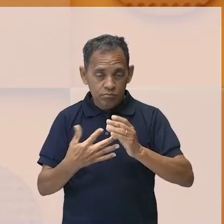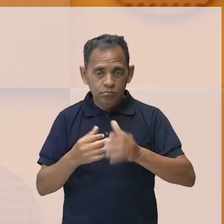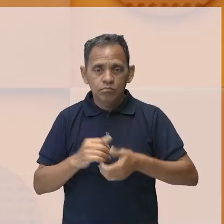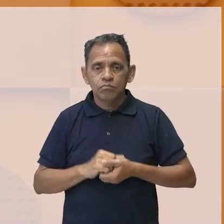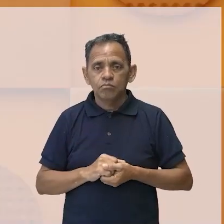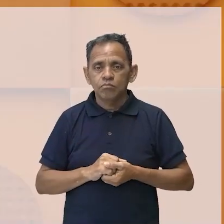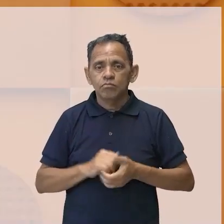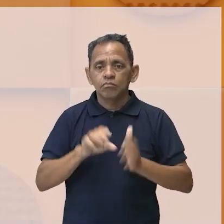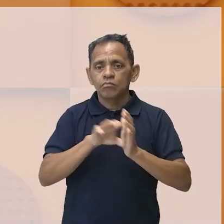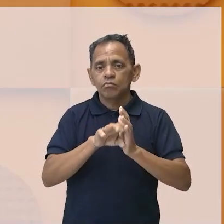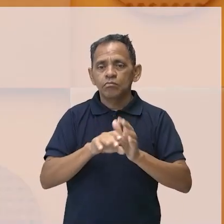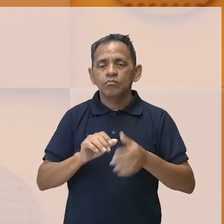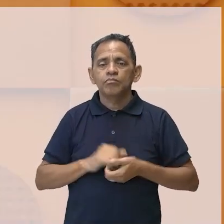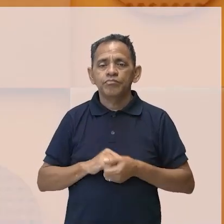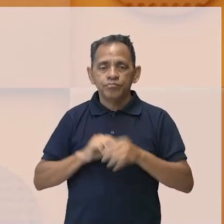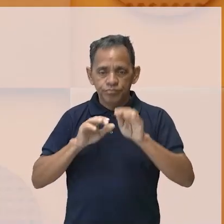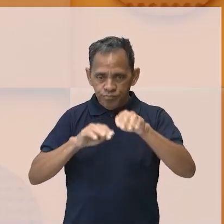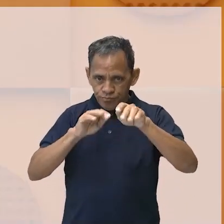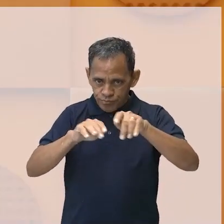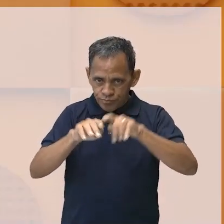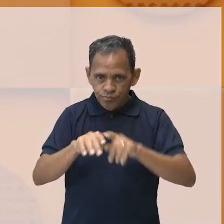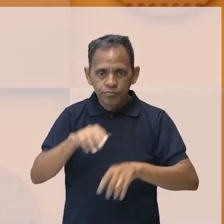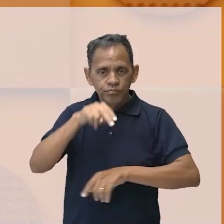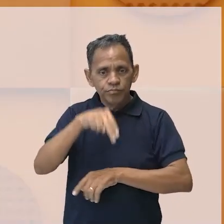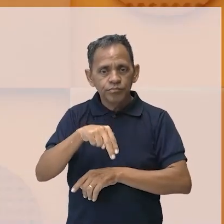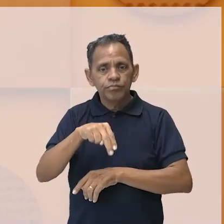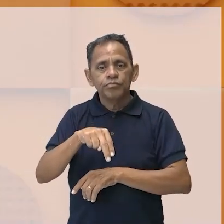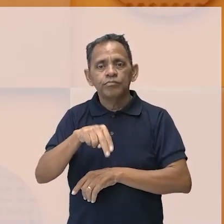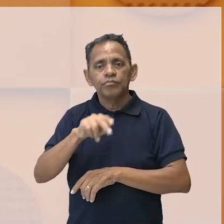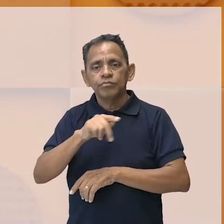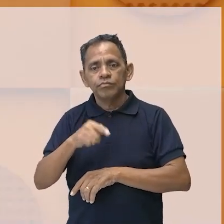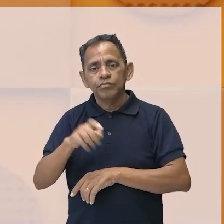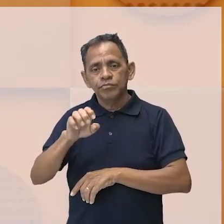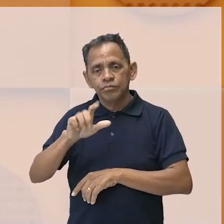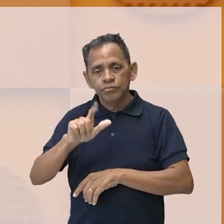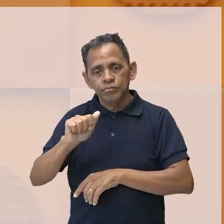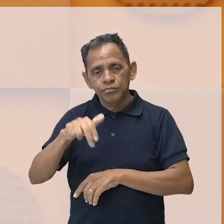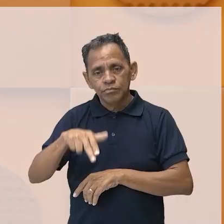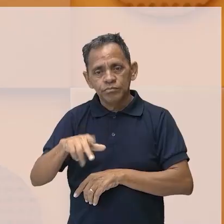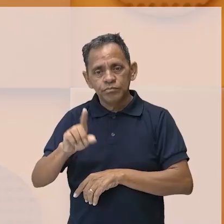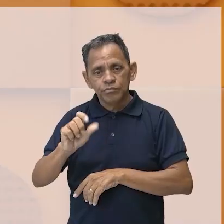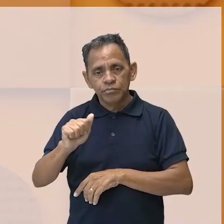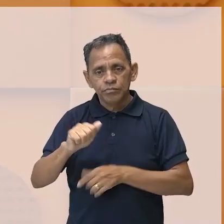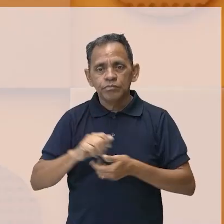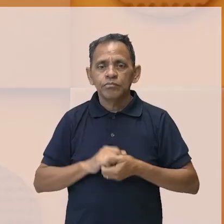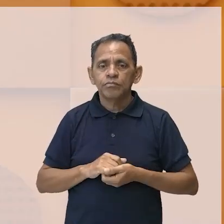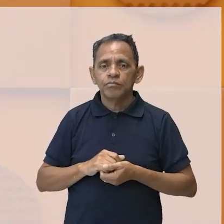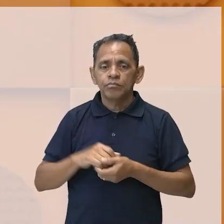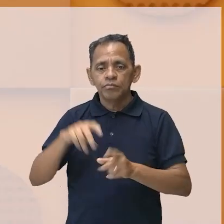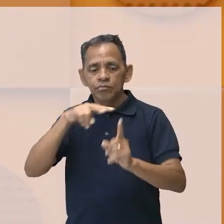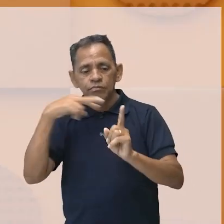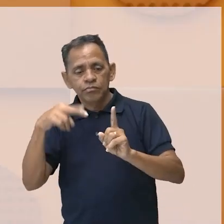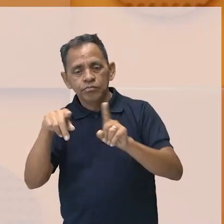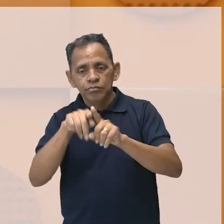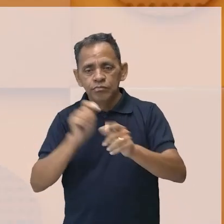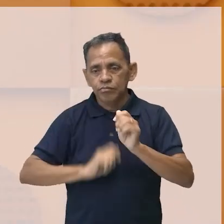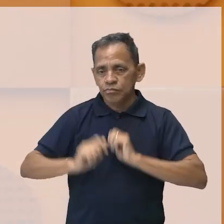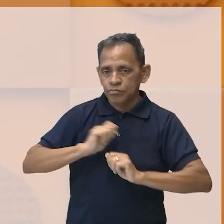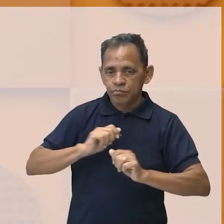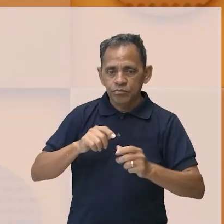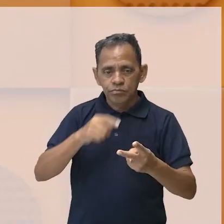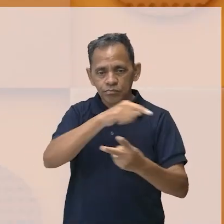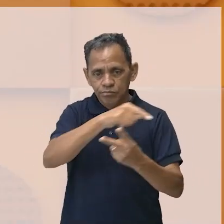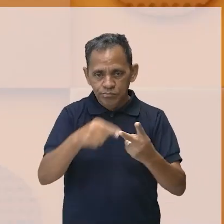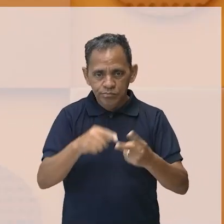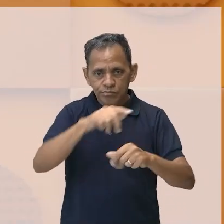Oceania, Austrália e Nova Zelândia. Então, do ponto de vista do dinamismo econômico, né, das atividades econômicas, Austrália e Nova